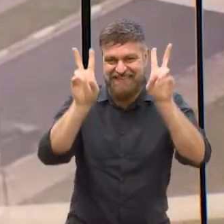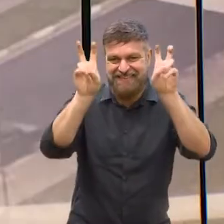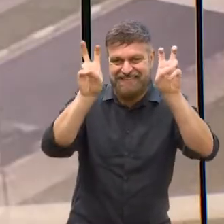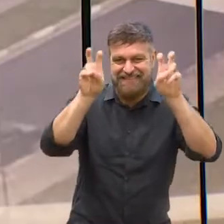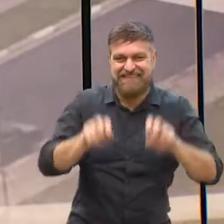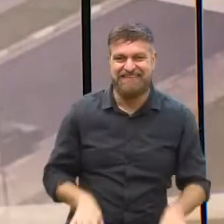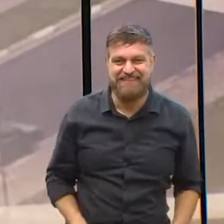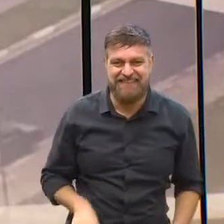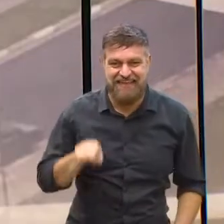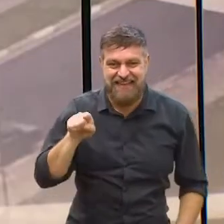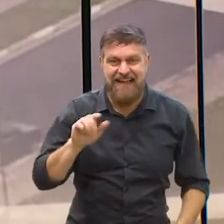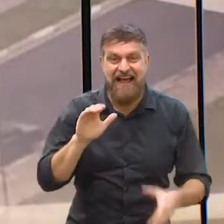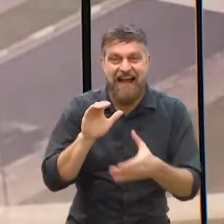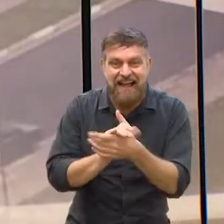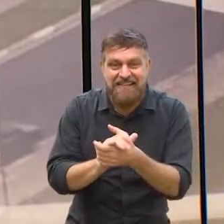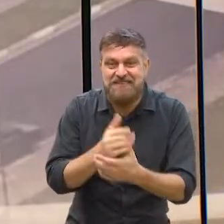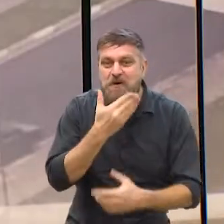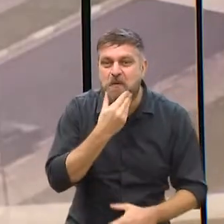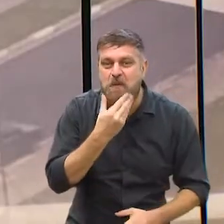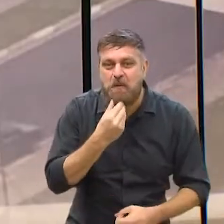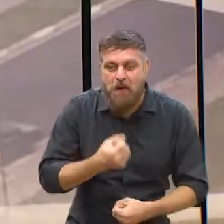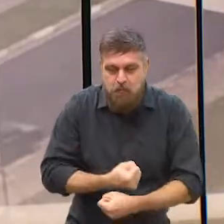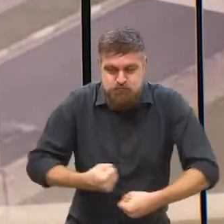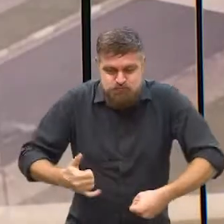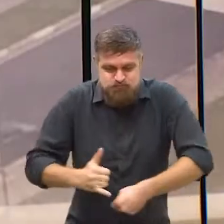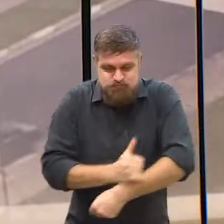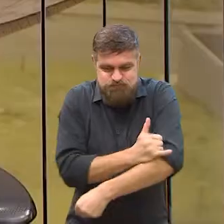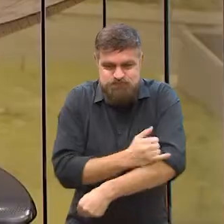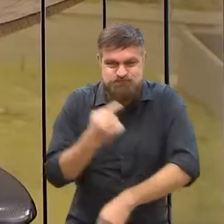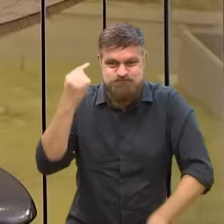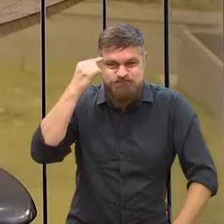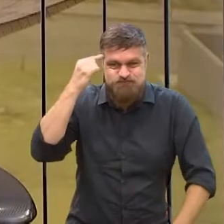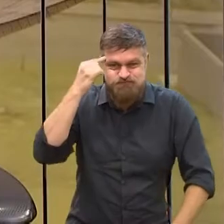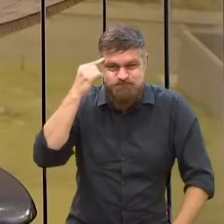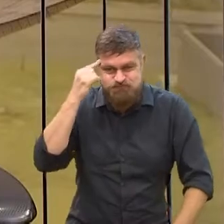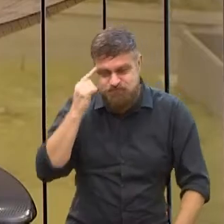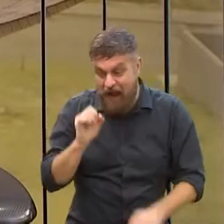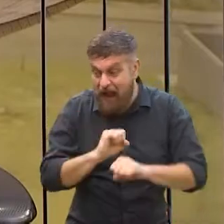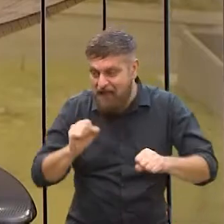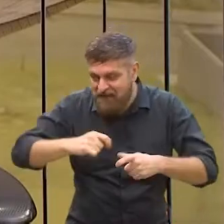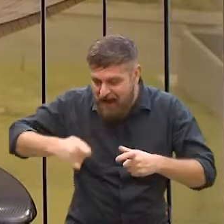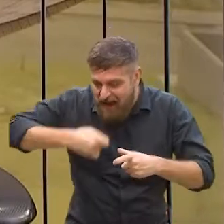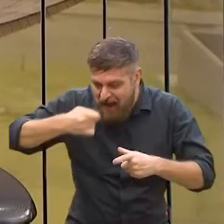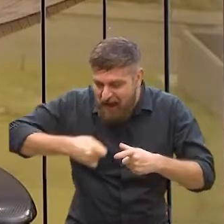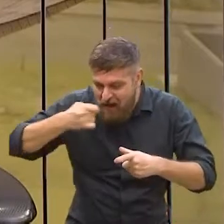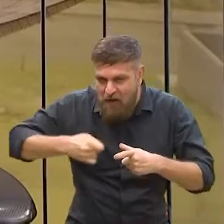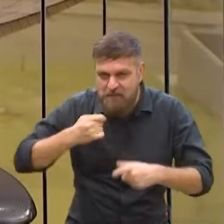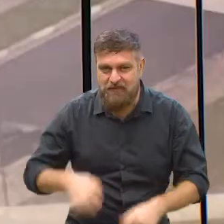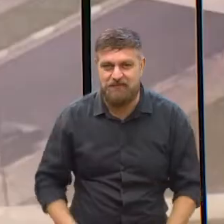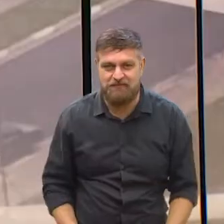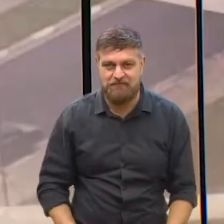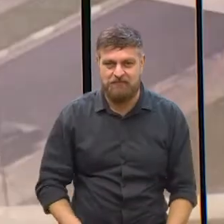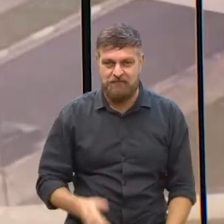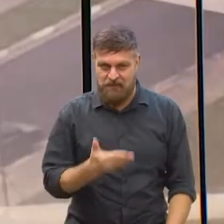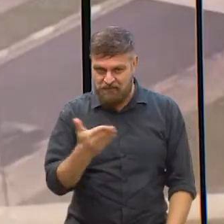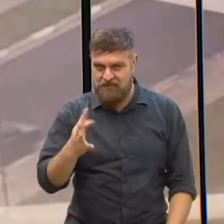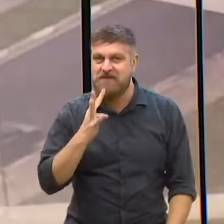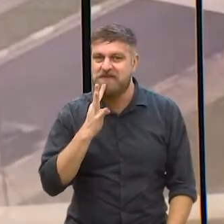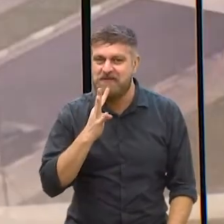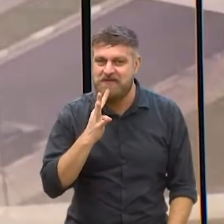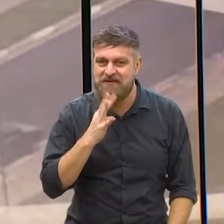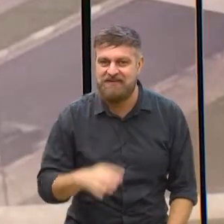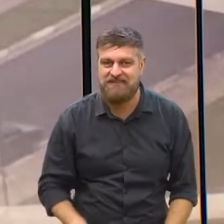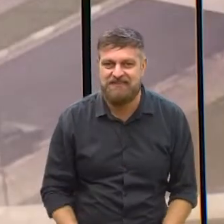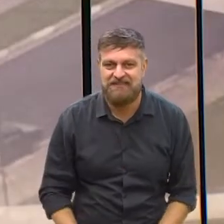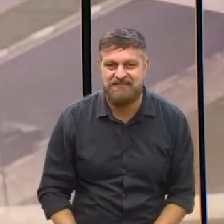Gente, ela tá falando que casou com um gordo, que pensava como gordo, que adorava comida. E com certeza você que tá assistindo conhece, que é